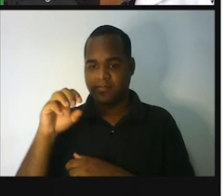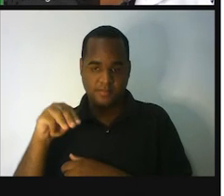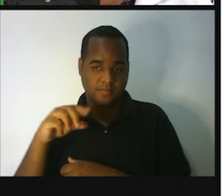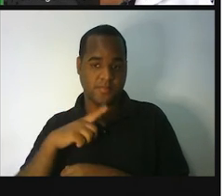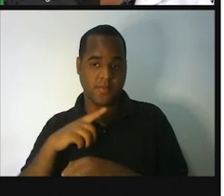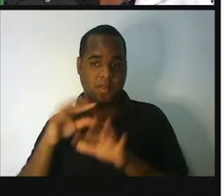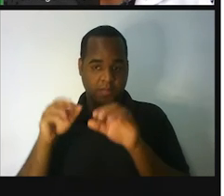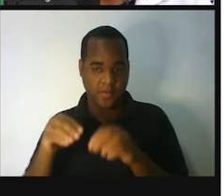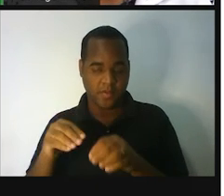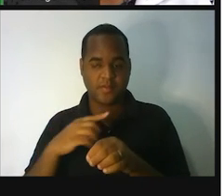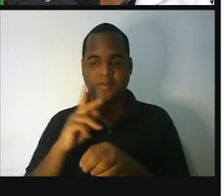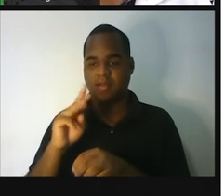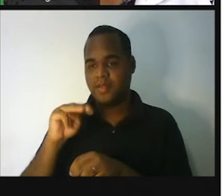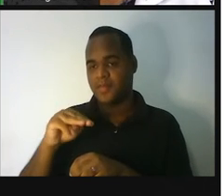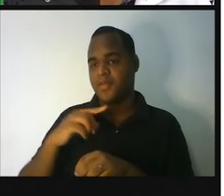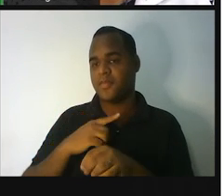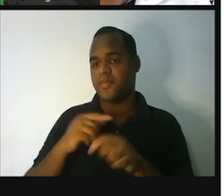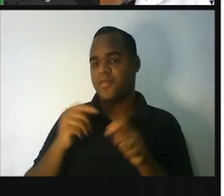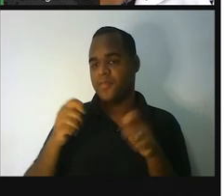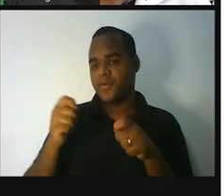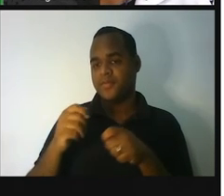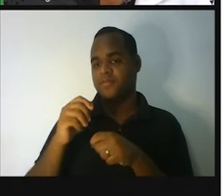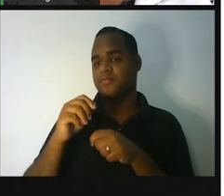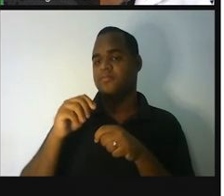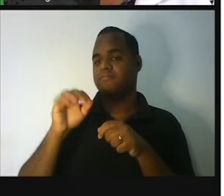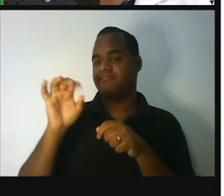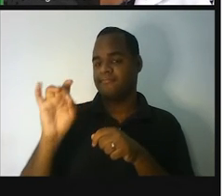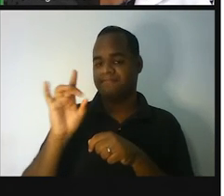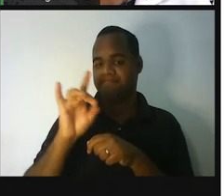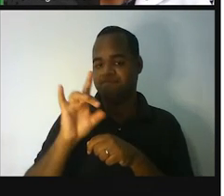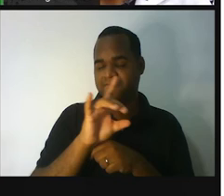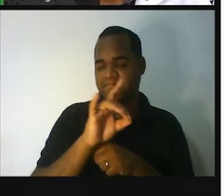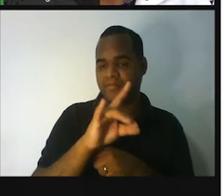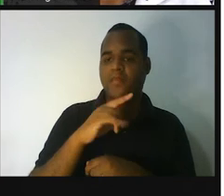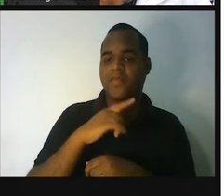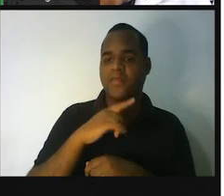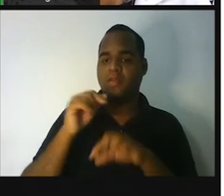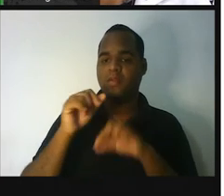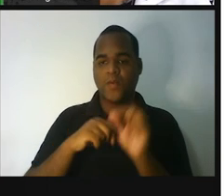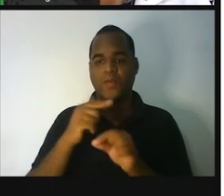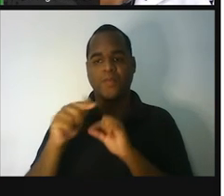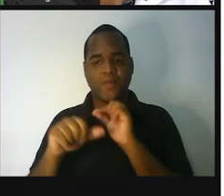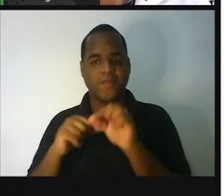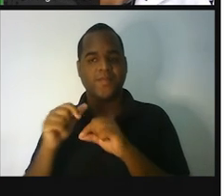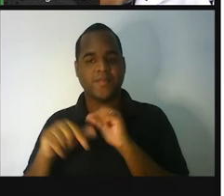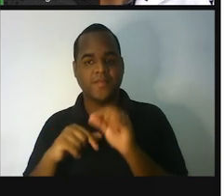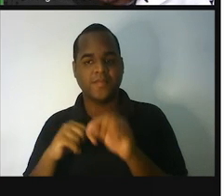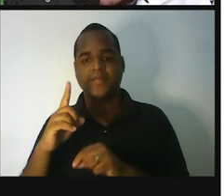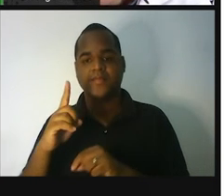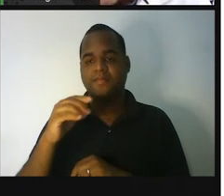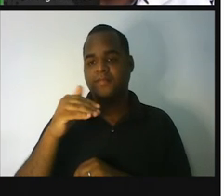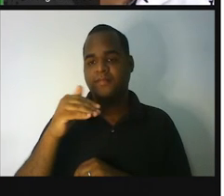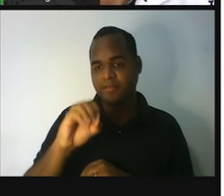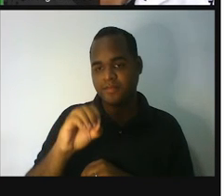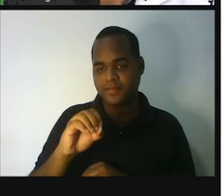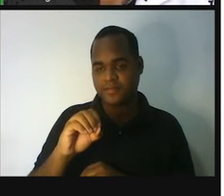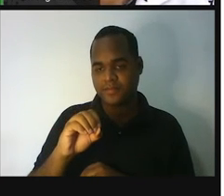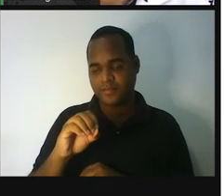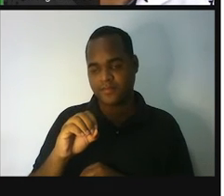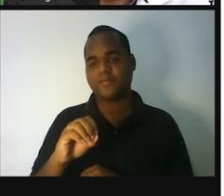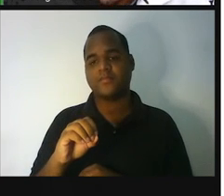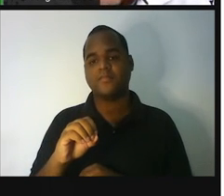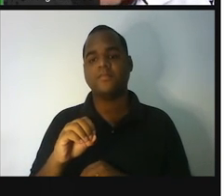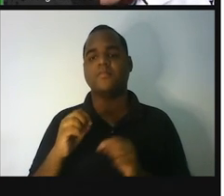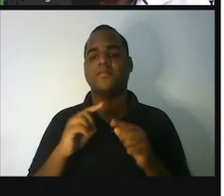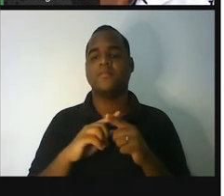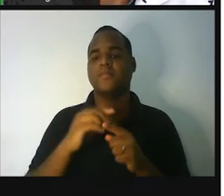até o quilômetro e dividiram de um povo de Victor 10 o resultado de resultado